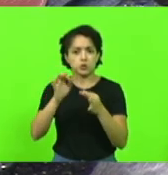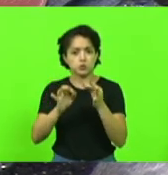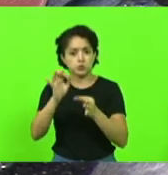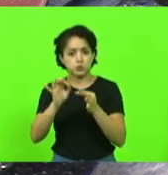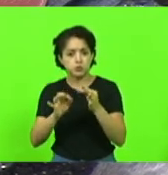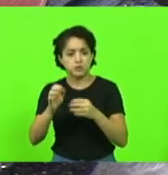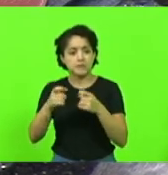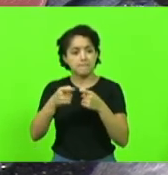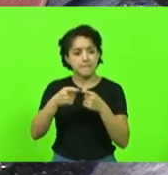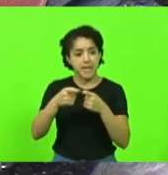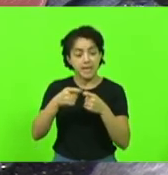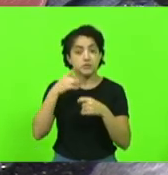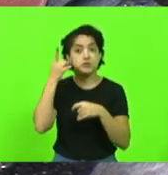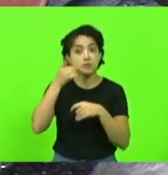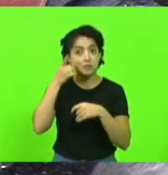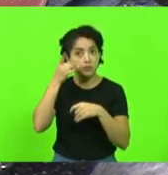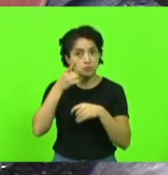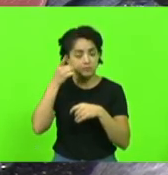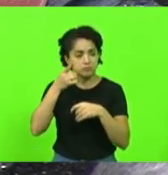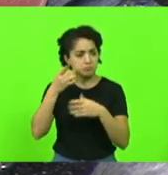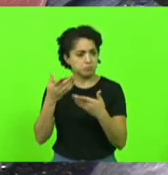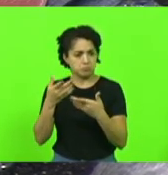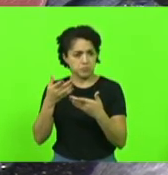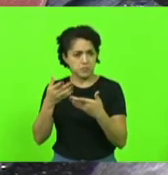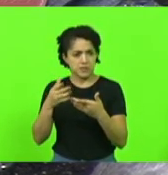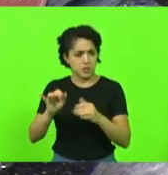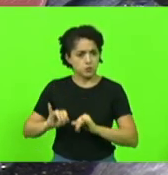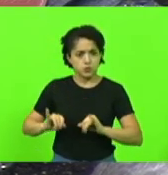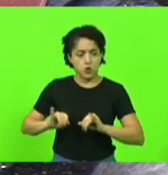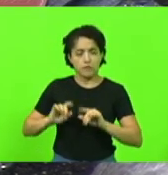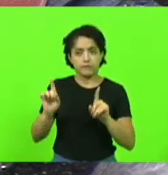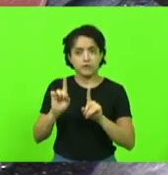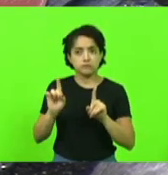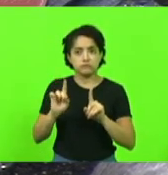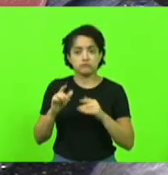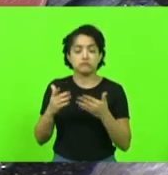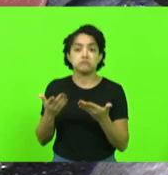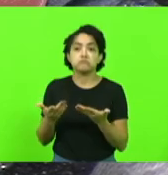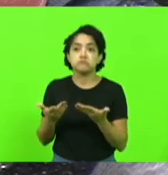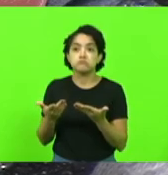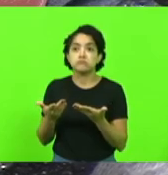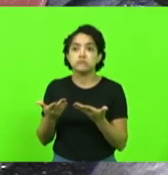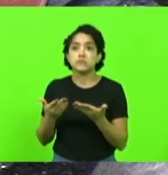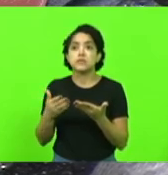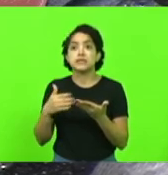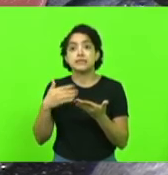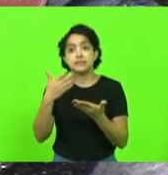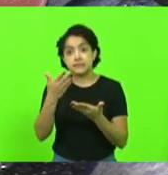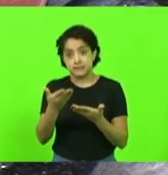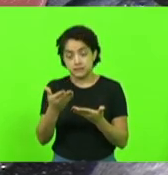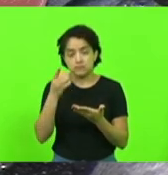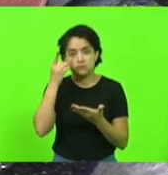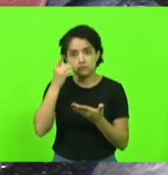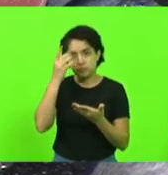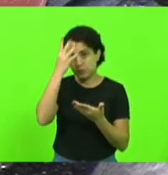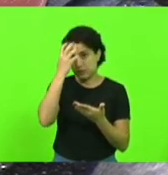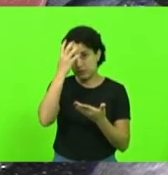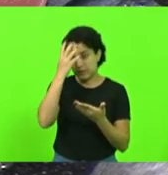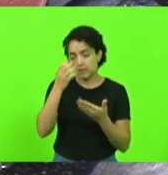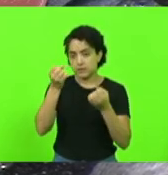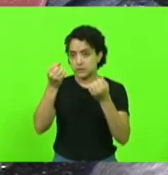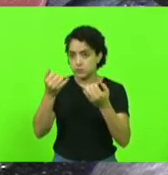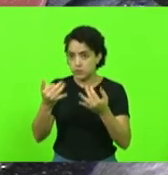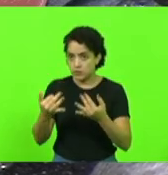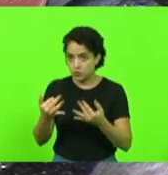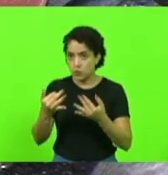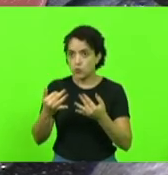médicas, inclusive deputadas, não podem sofrer violência doméstica? Então, se o deputado Ismael disse no seu primeiro pronunciamento